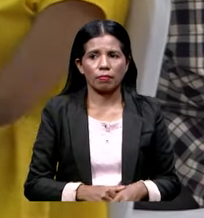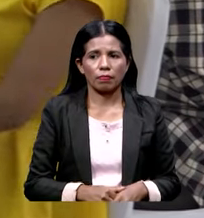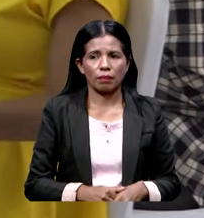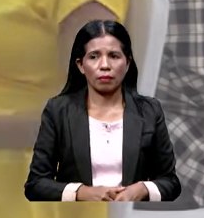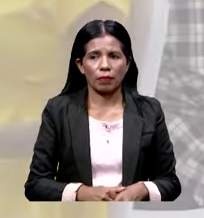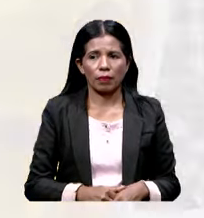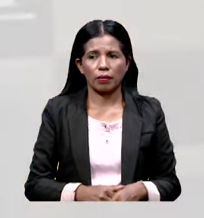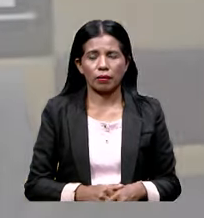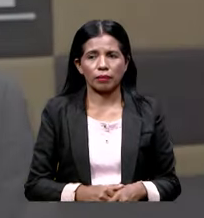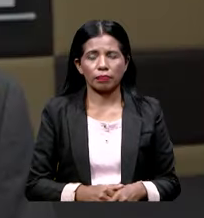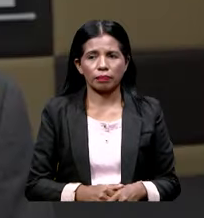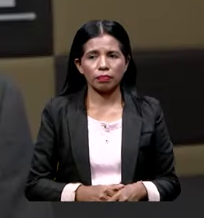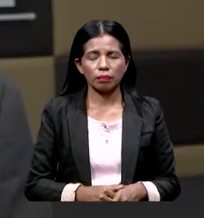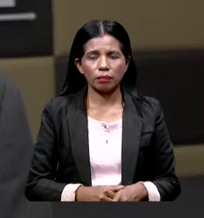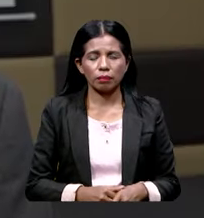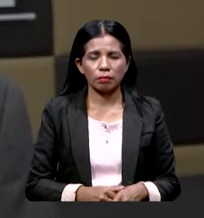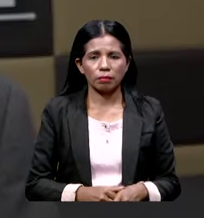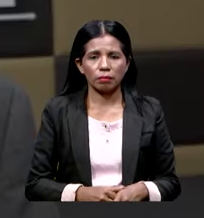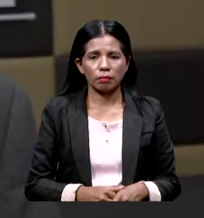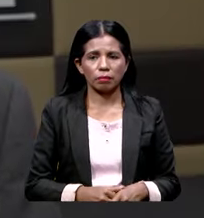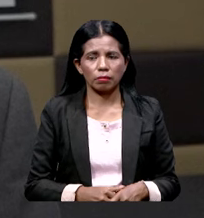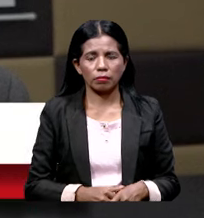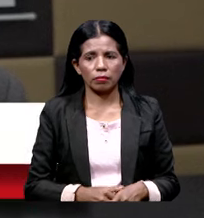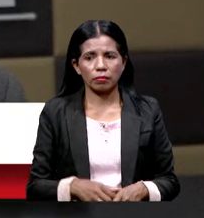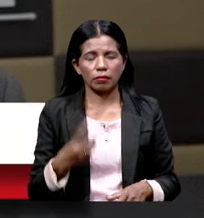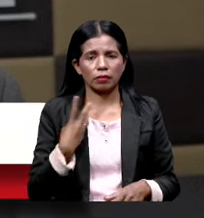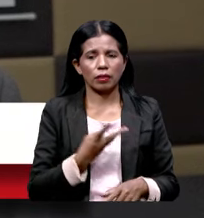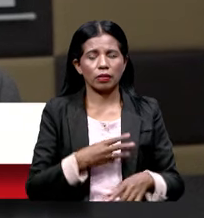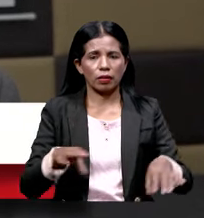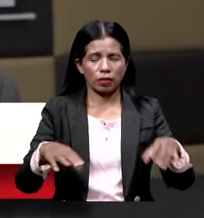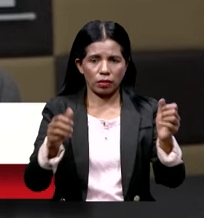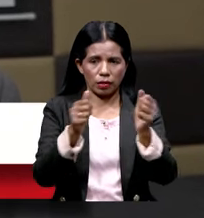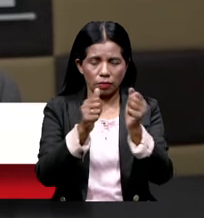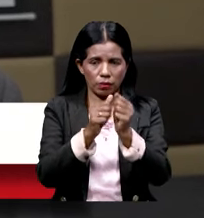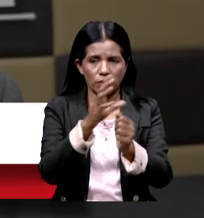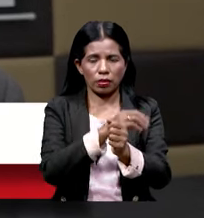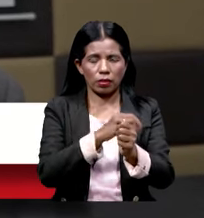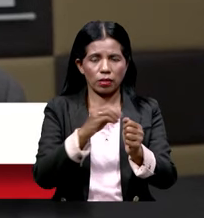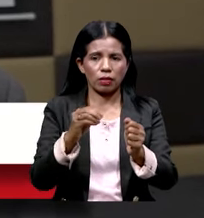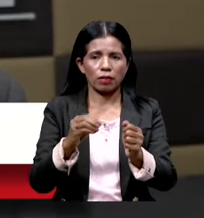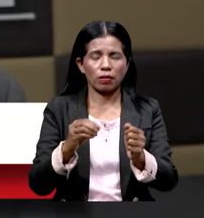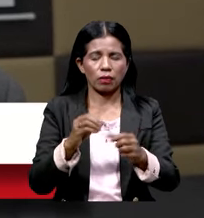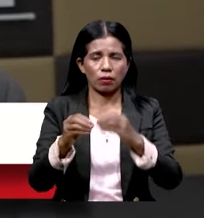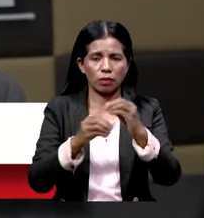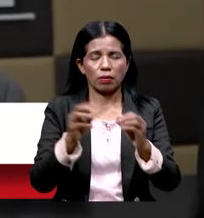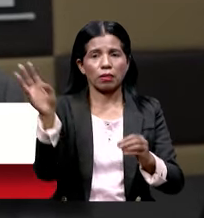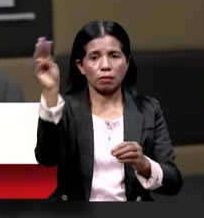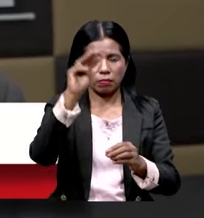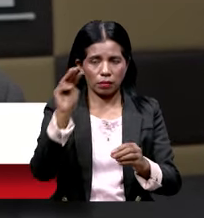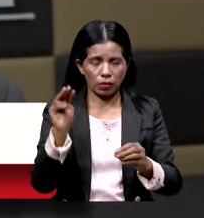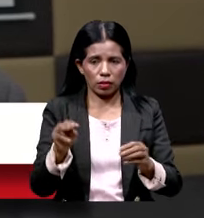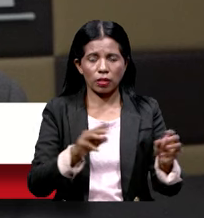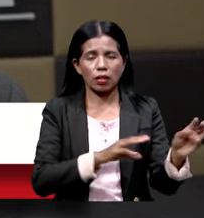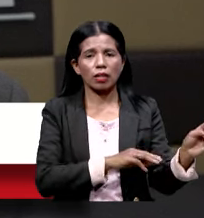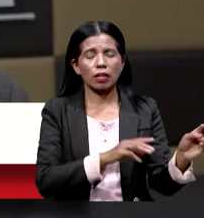There will be four areas for cooperation. One is the climate change